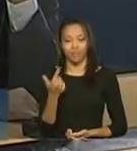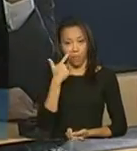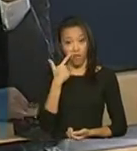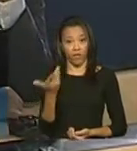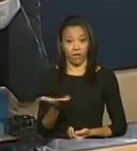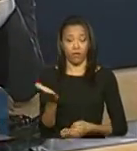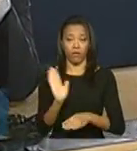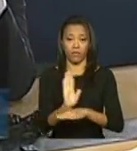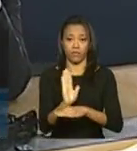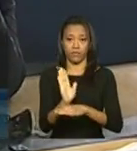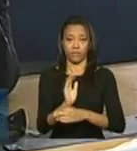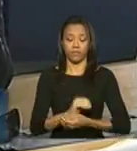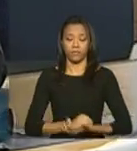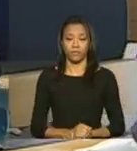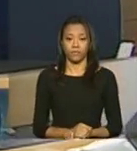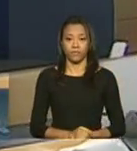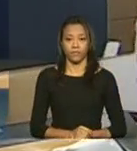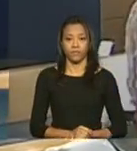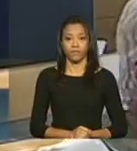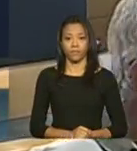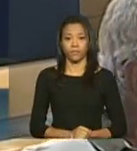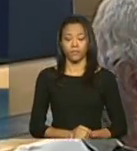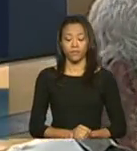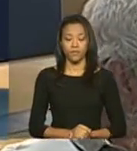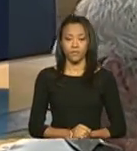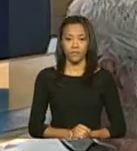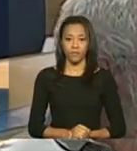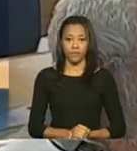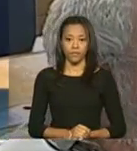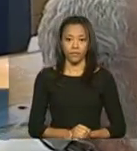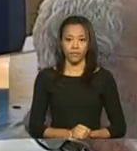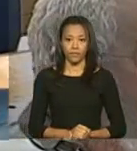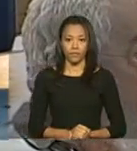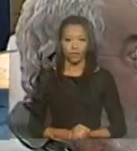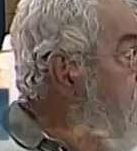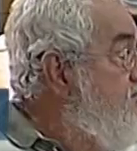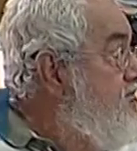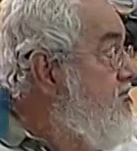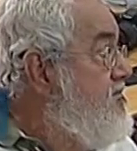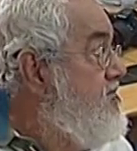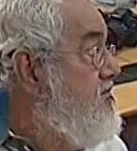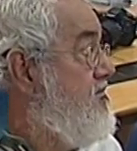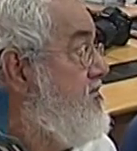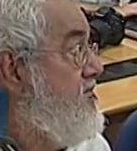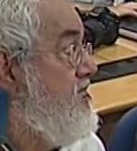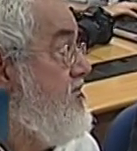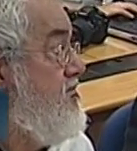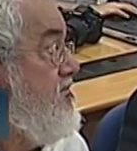então.